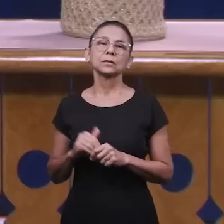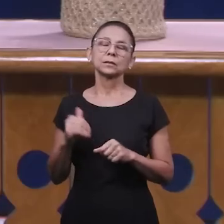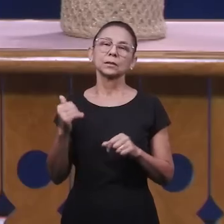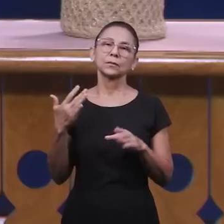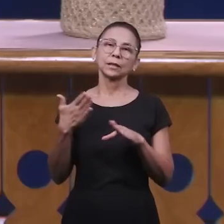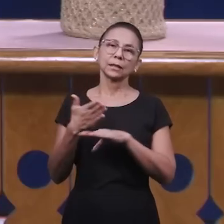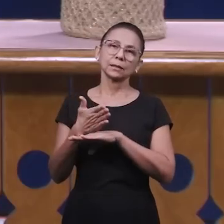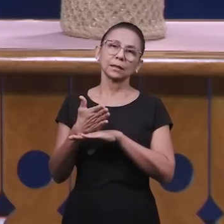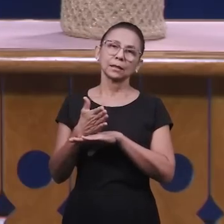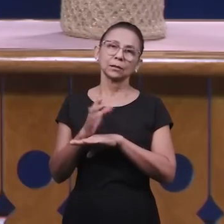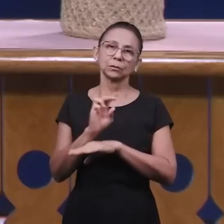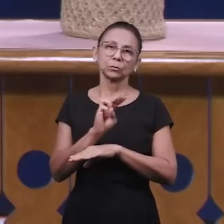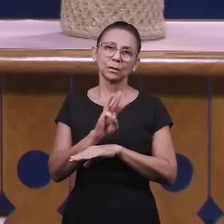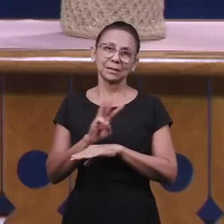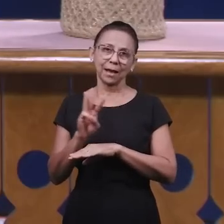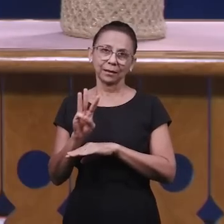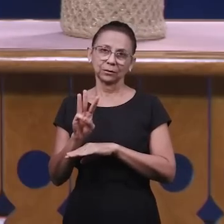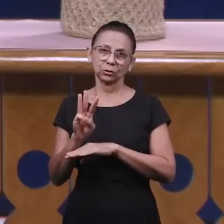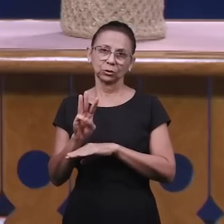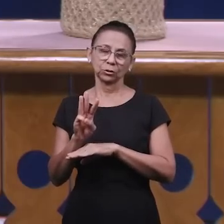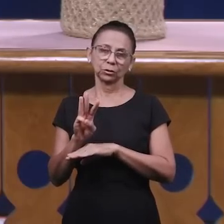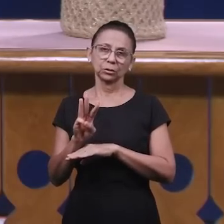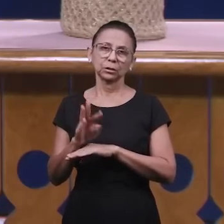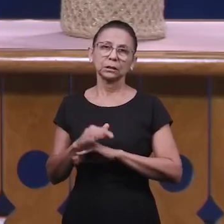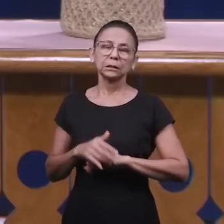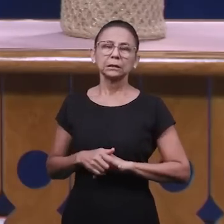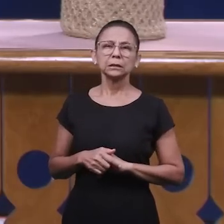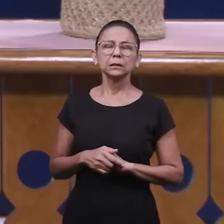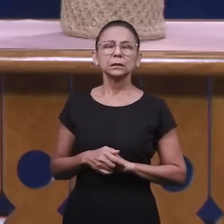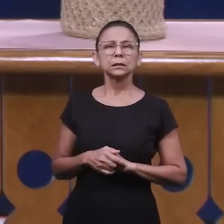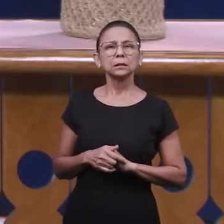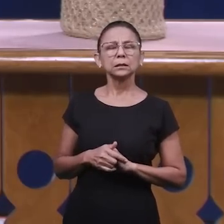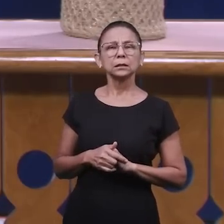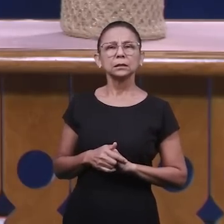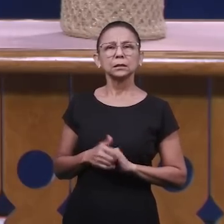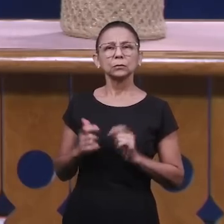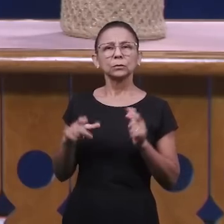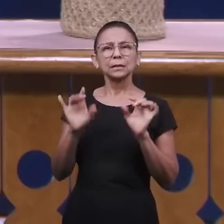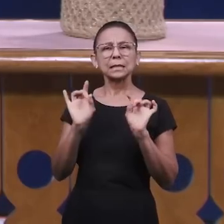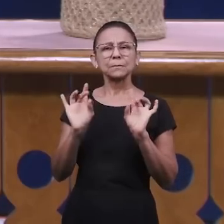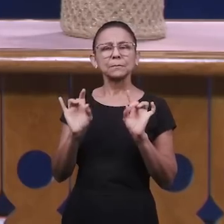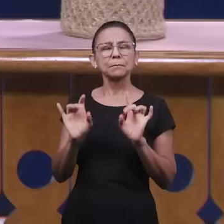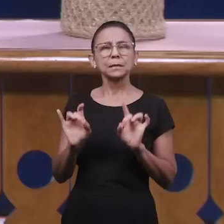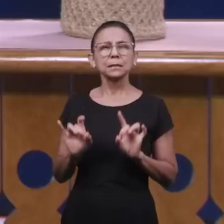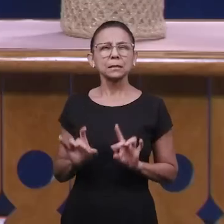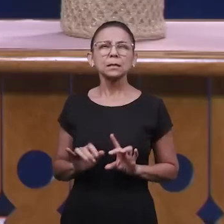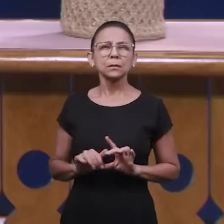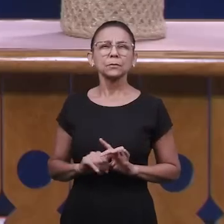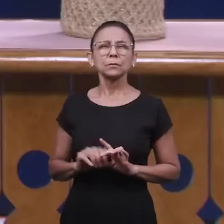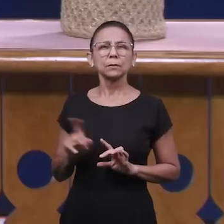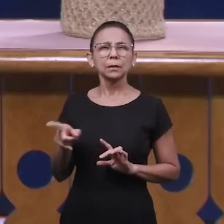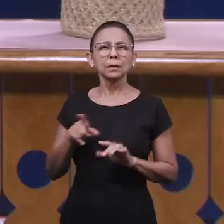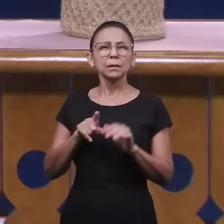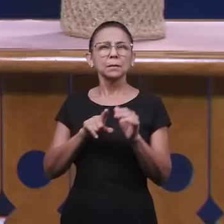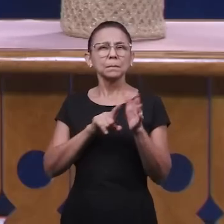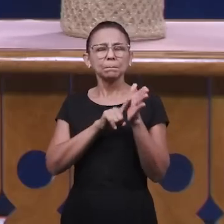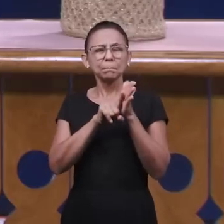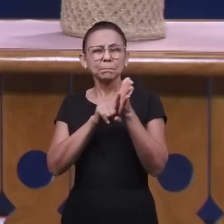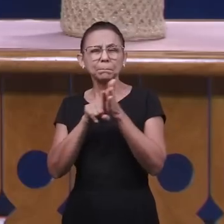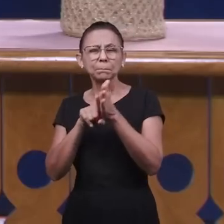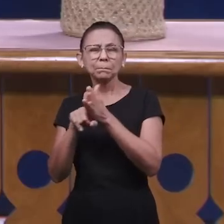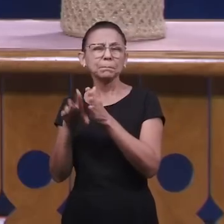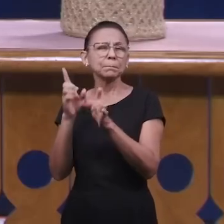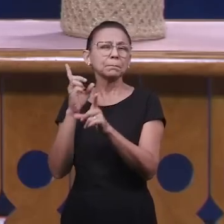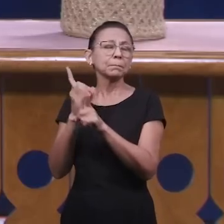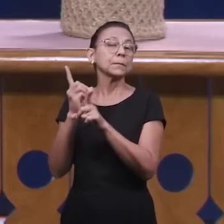sua casa. Se você está nos conhecendo aqui pelo nosso canal no YouTube, por esse culto ou pelos demais conteúdos que são postados aqui,